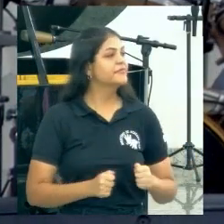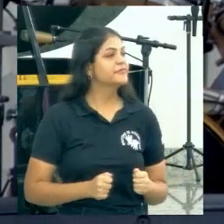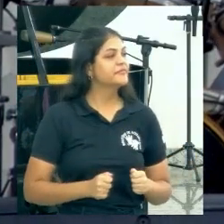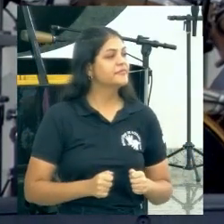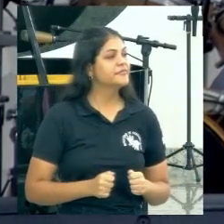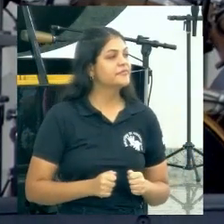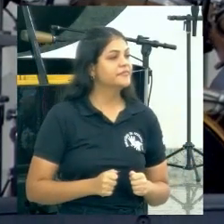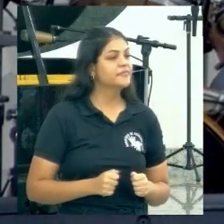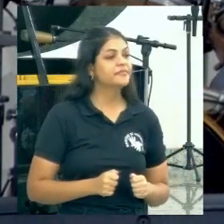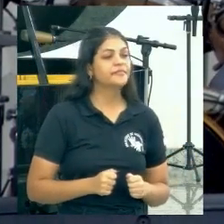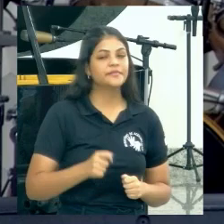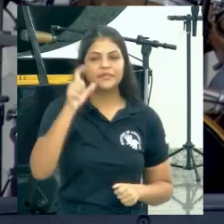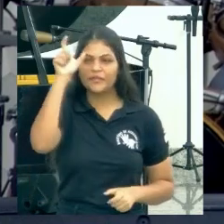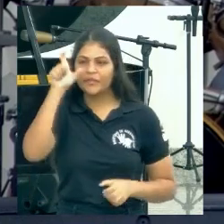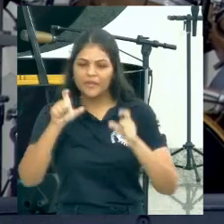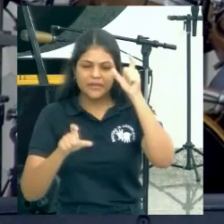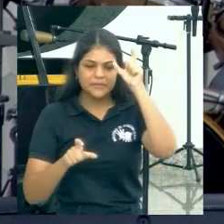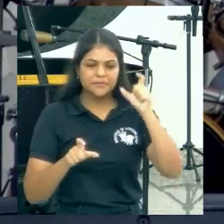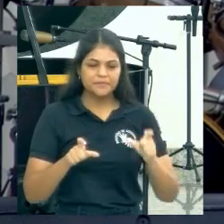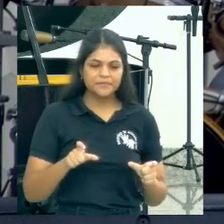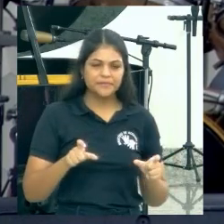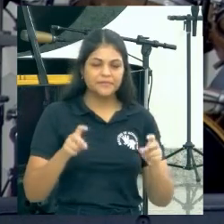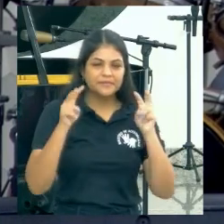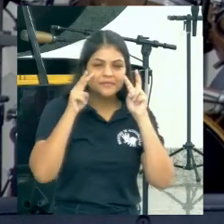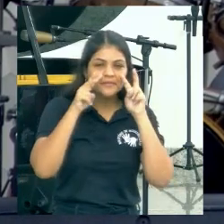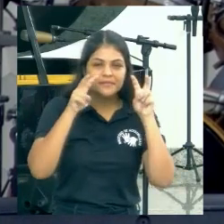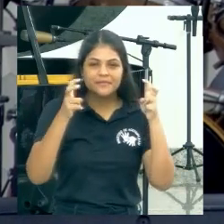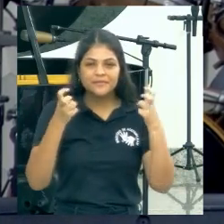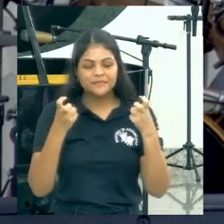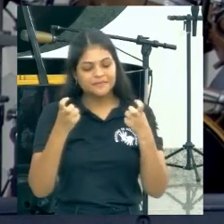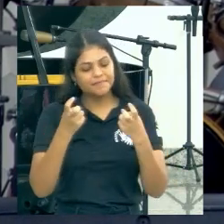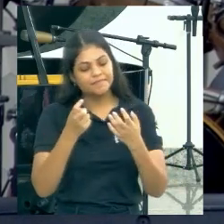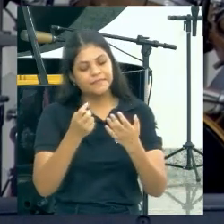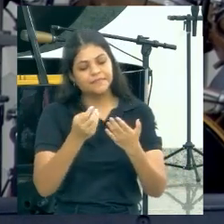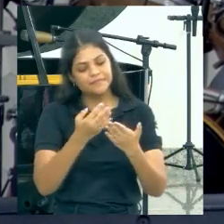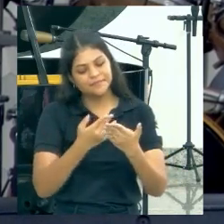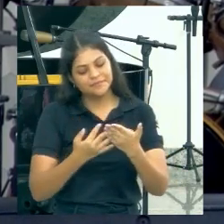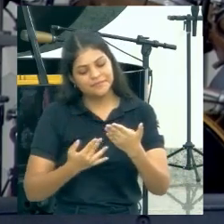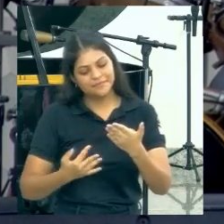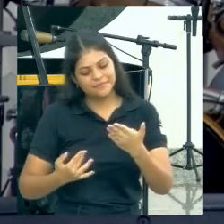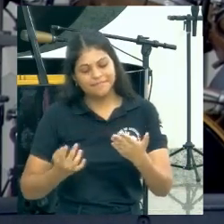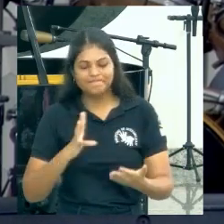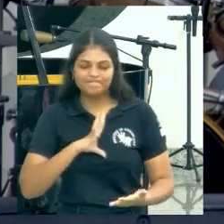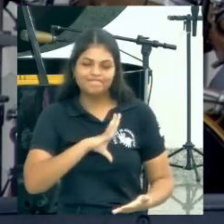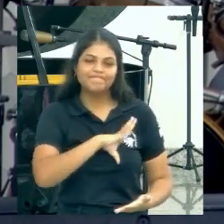Que os homens leiam e se apaixonem por ti.